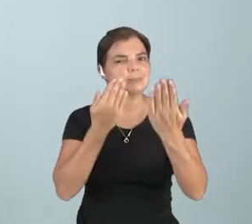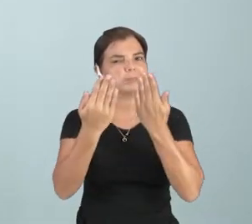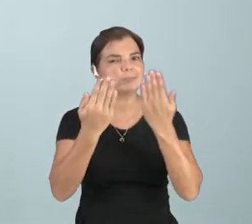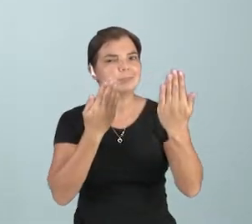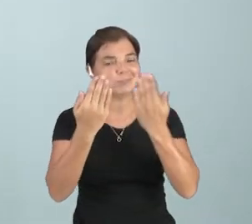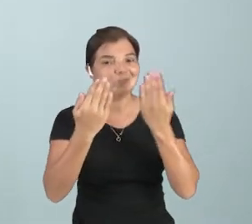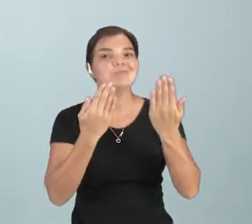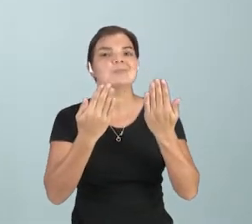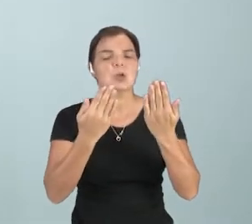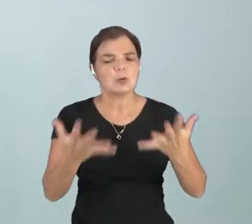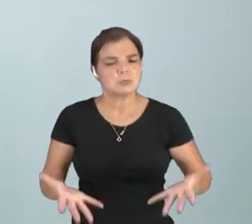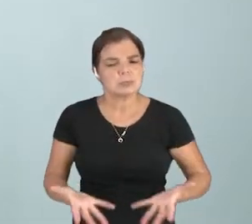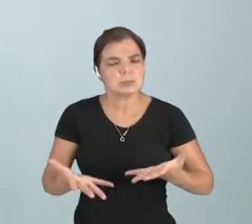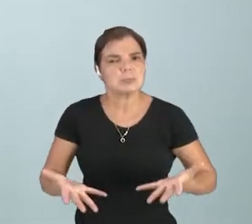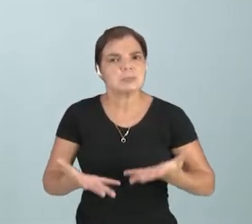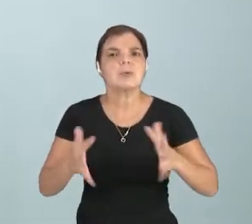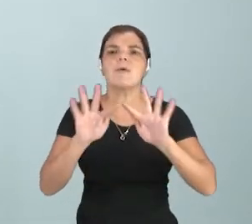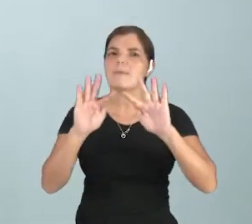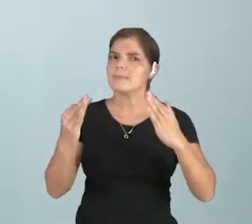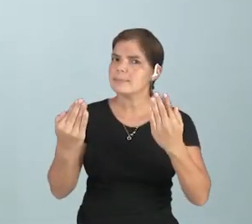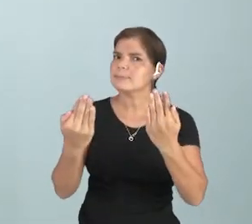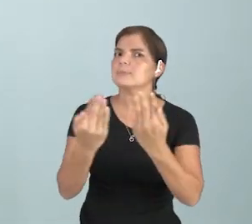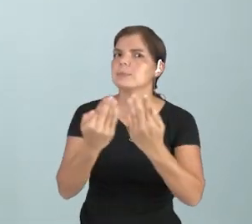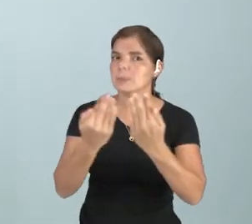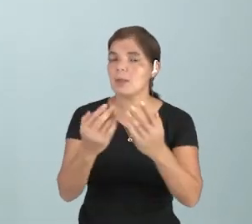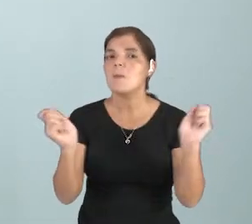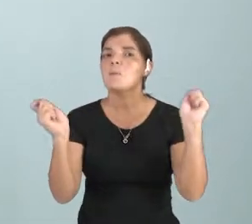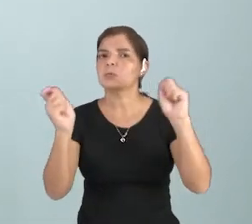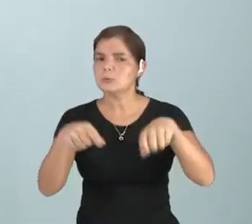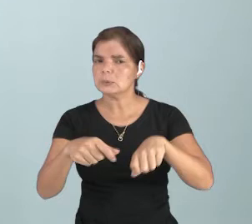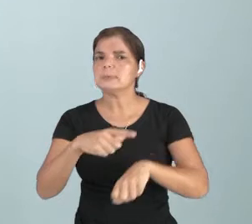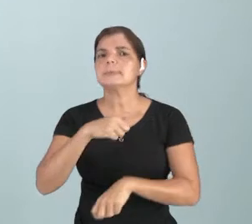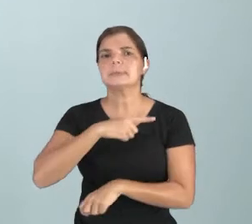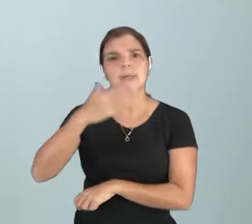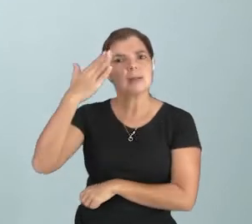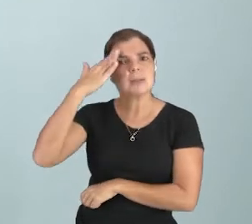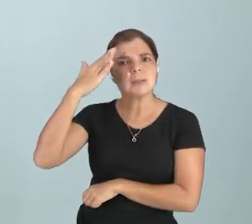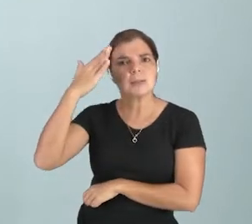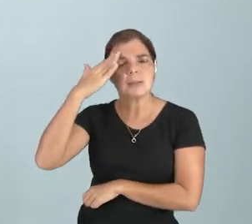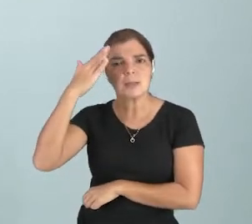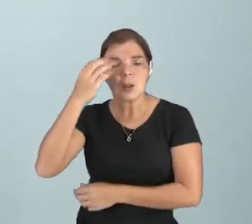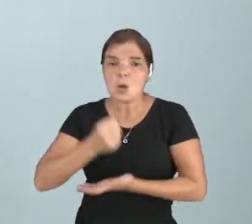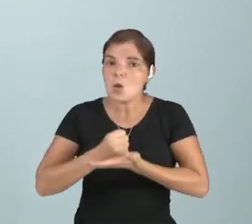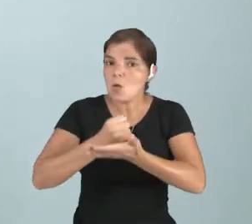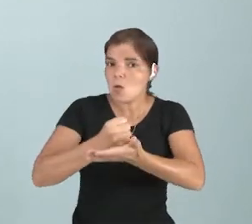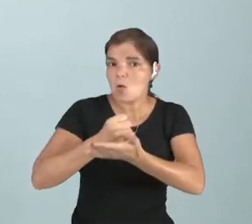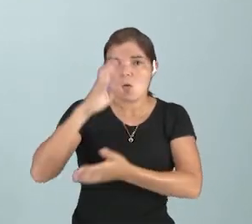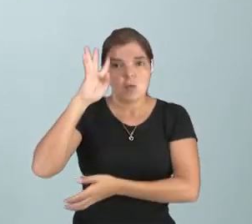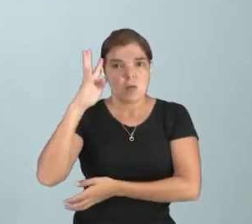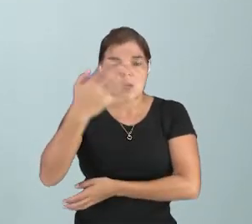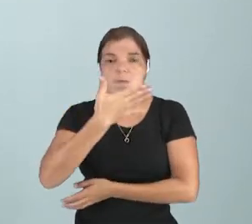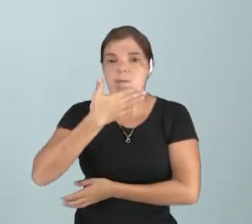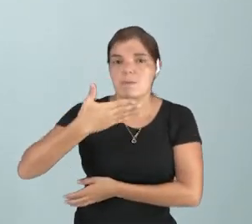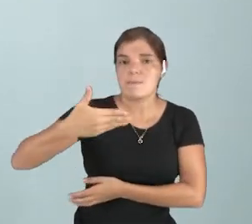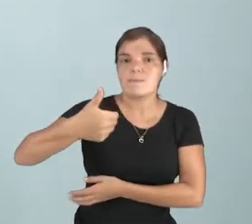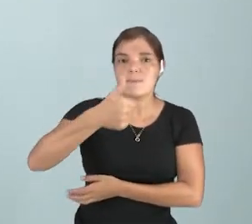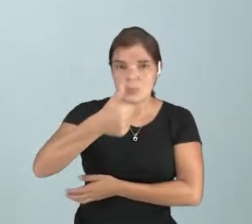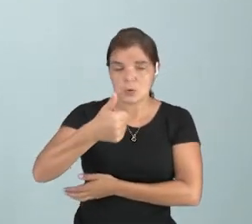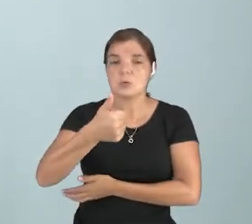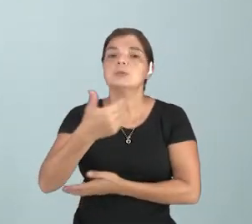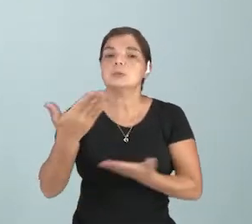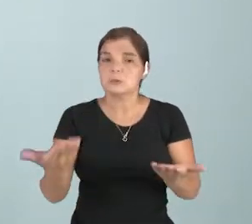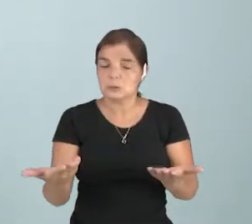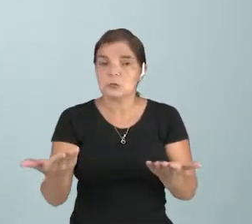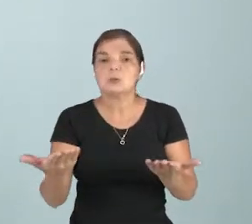dar aquele incentivo, né, para que a família esteja ciente, esteja apoiada sobre as melhores decisões a tomar sobre determinada